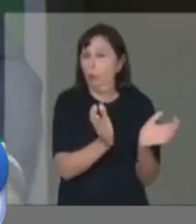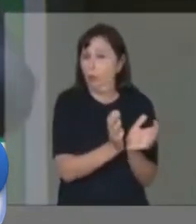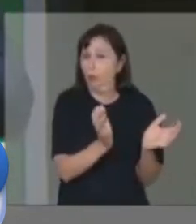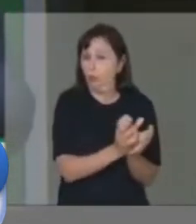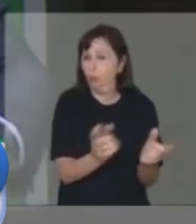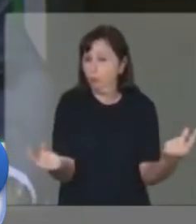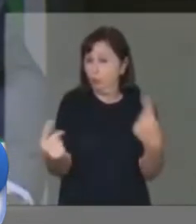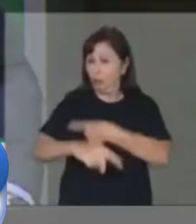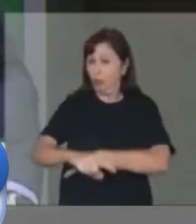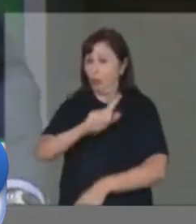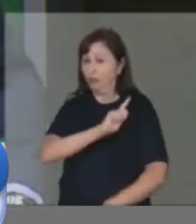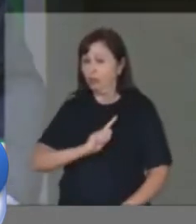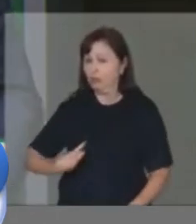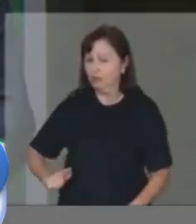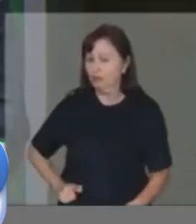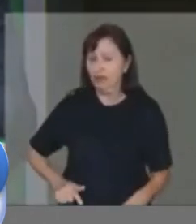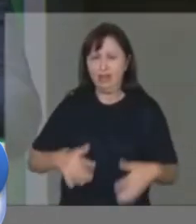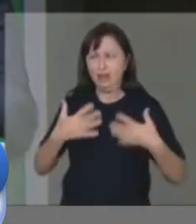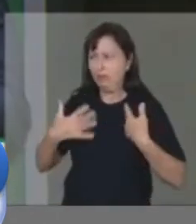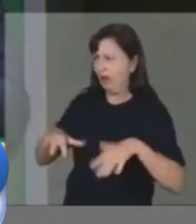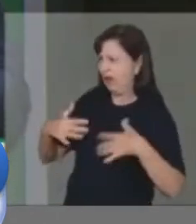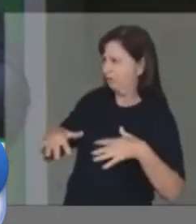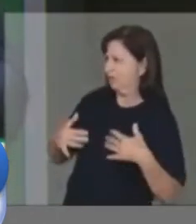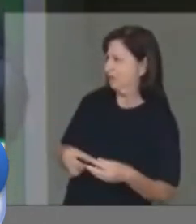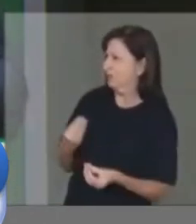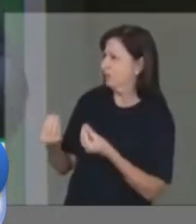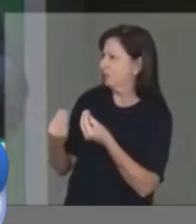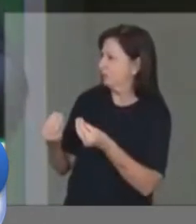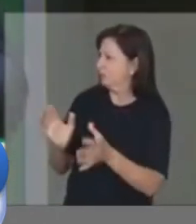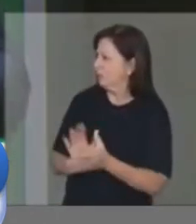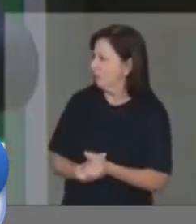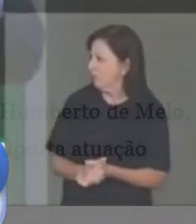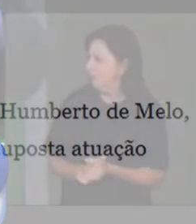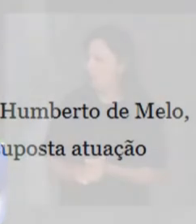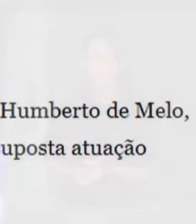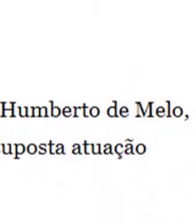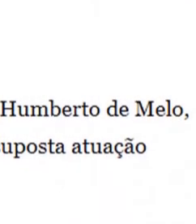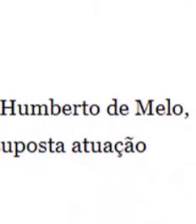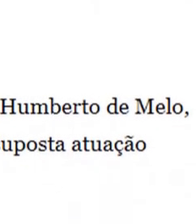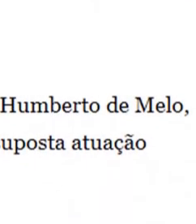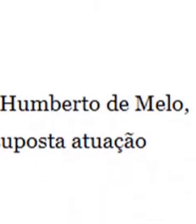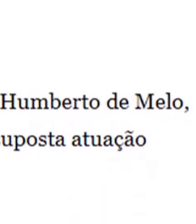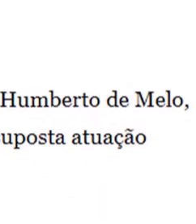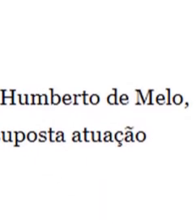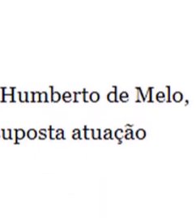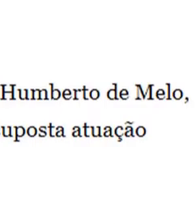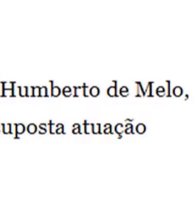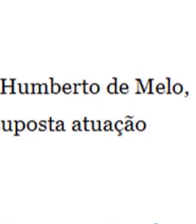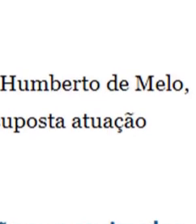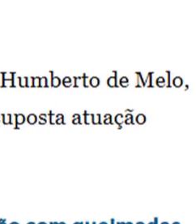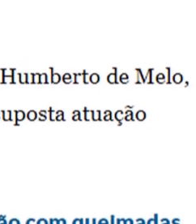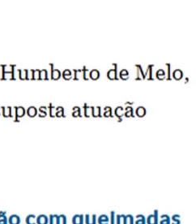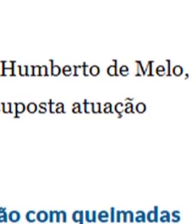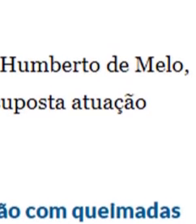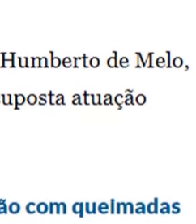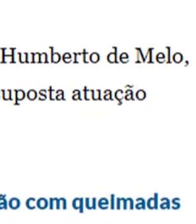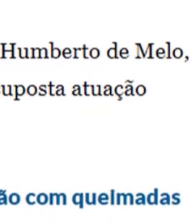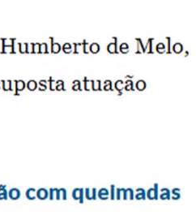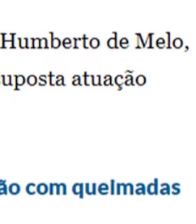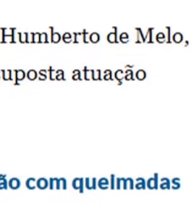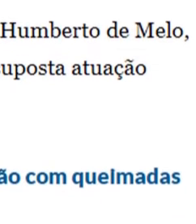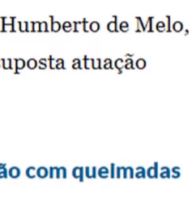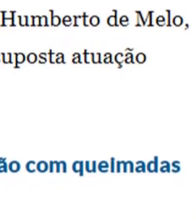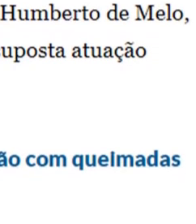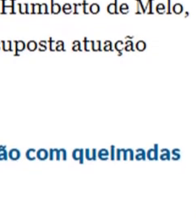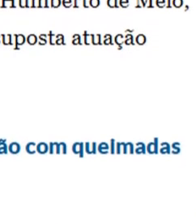que aquilo era um absurdo que eles estavam cometendo, e agora, vejam só, Estadão, delegado, diz que ONGs de